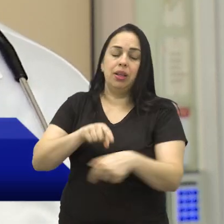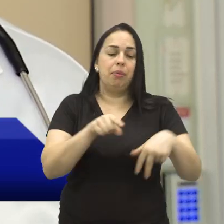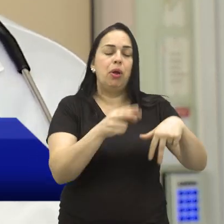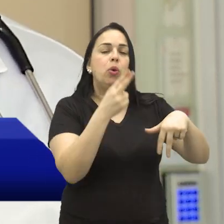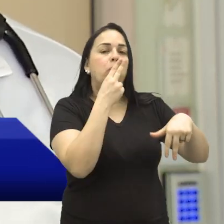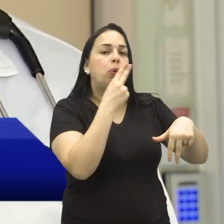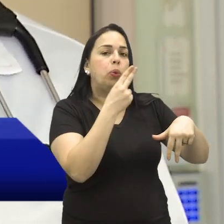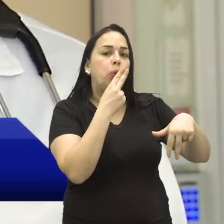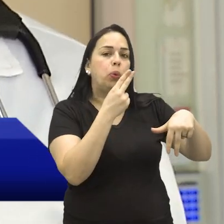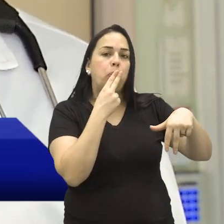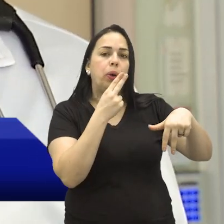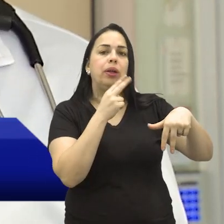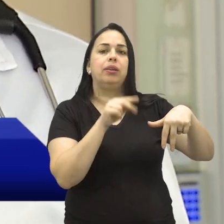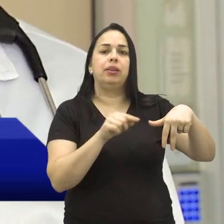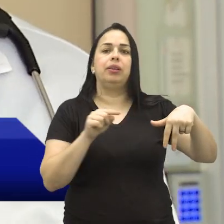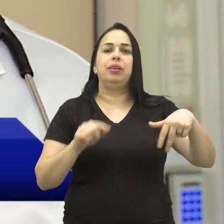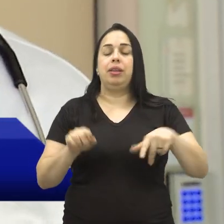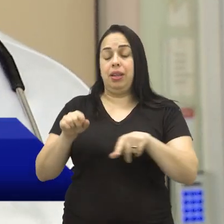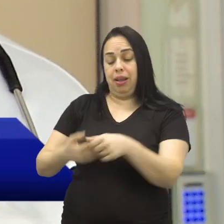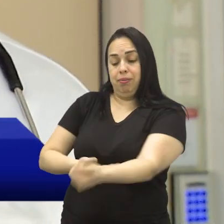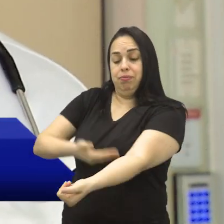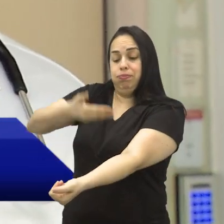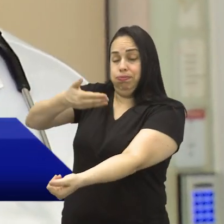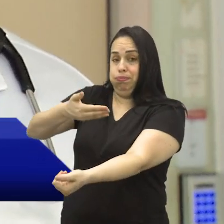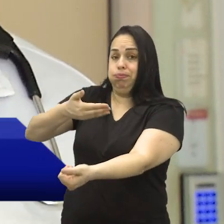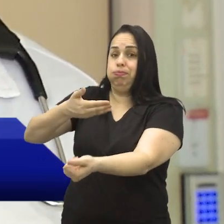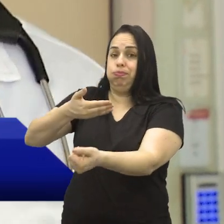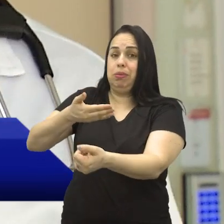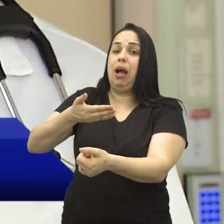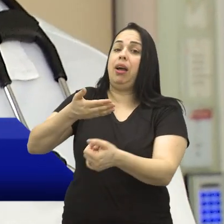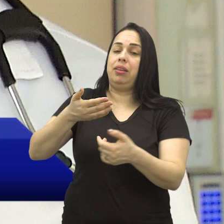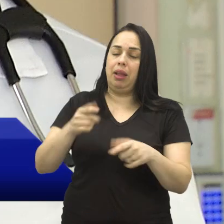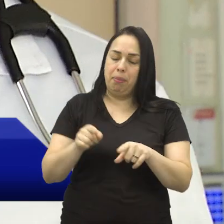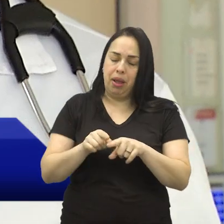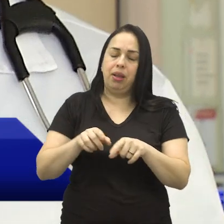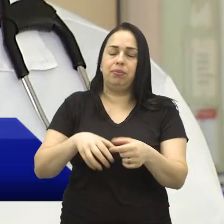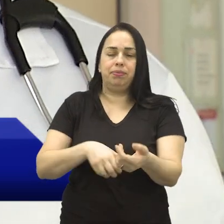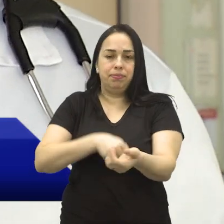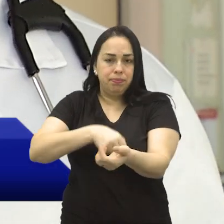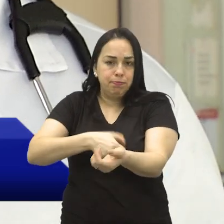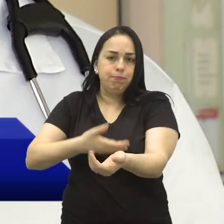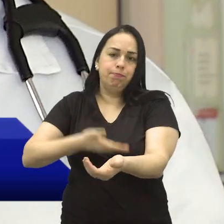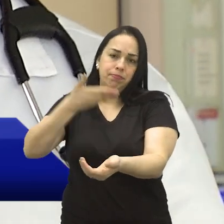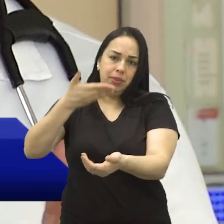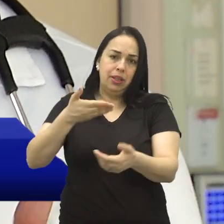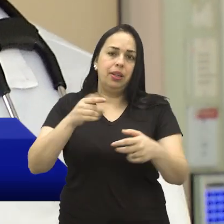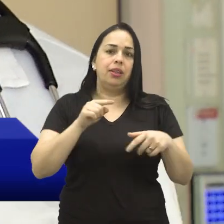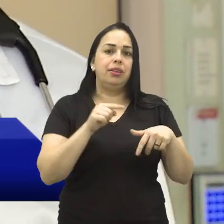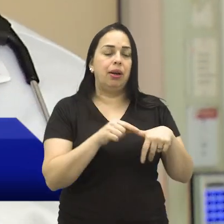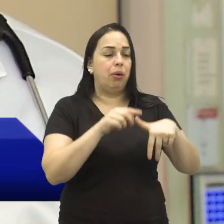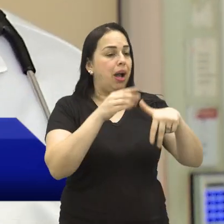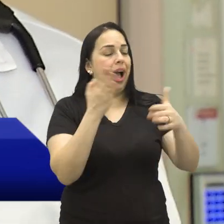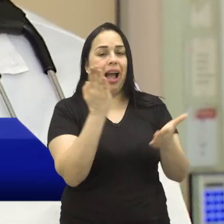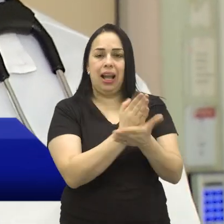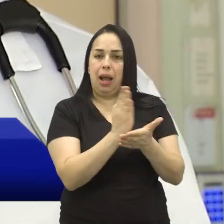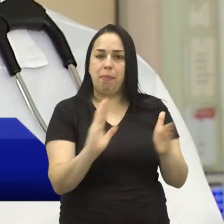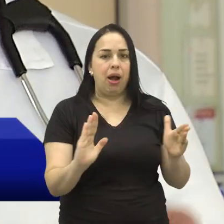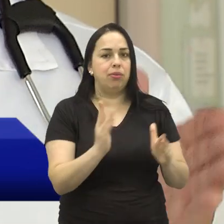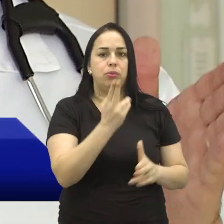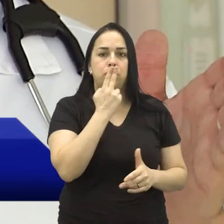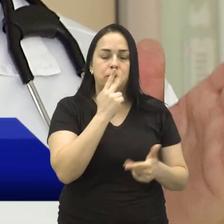do cigarro, do tabaco, aumenta a hipertensão também, então aumenta a pressão arterial. Então, além de cessação imediata ao